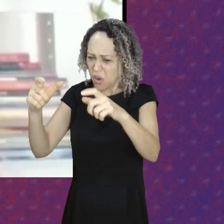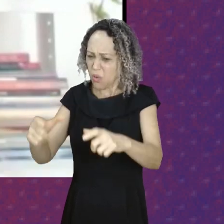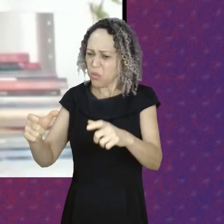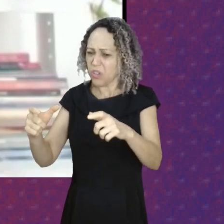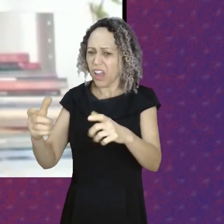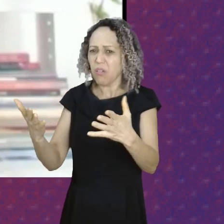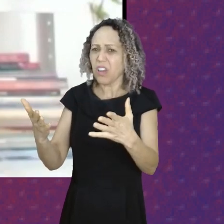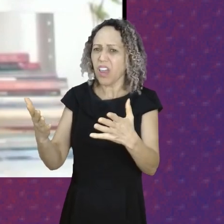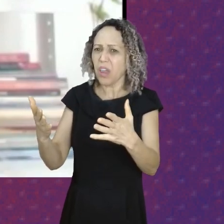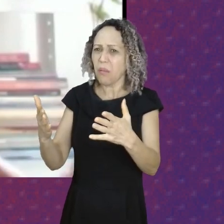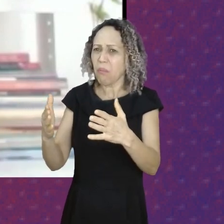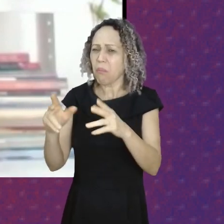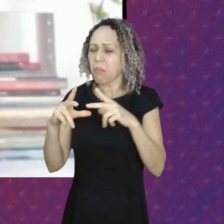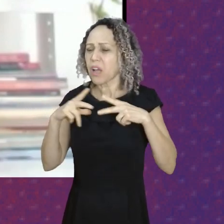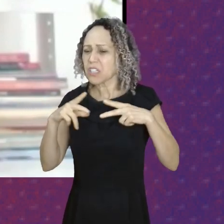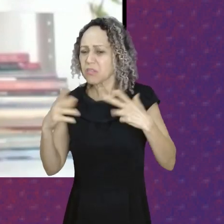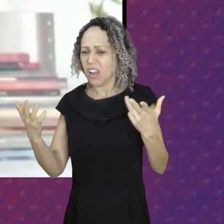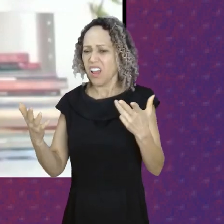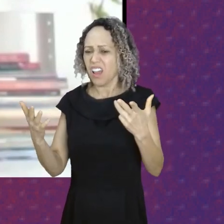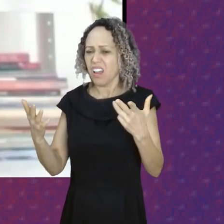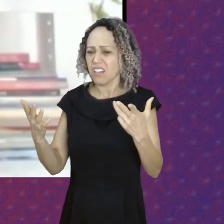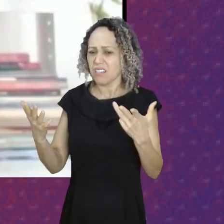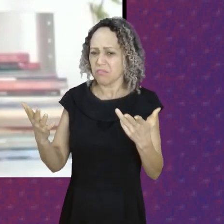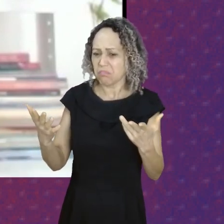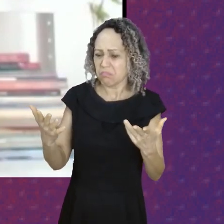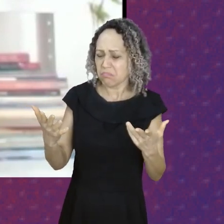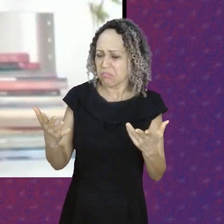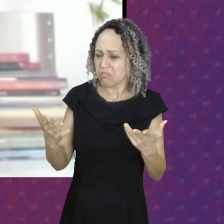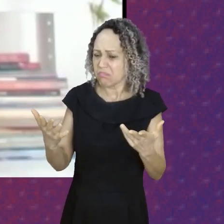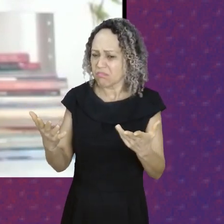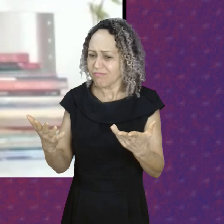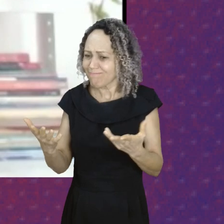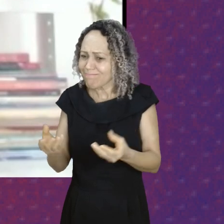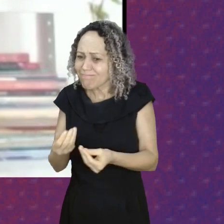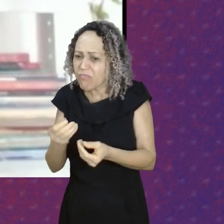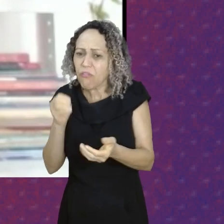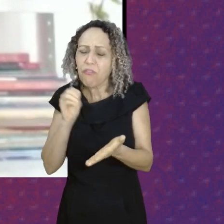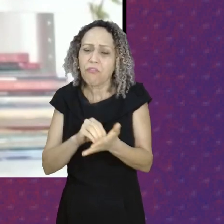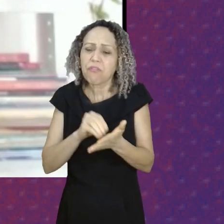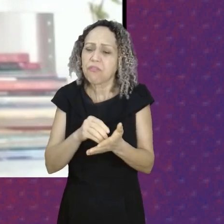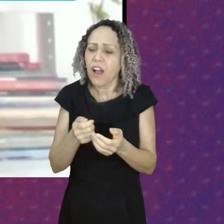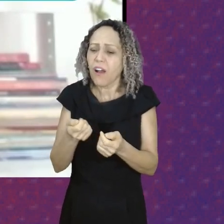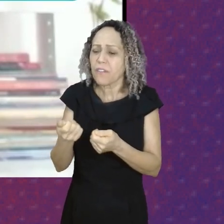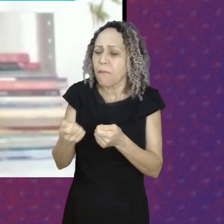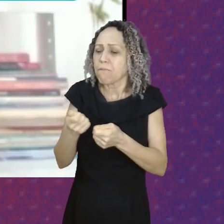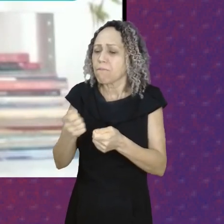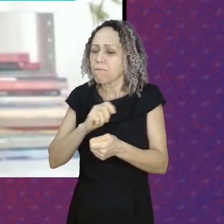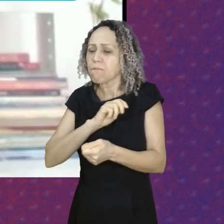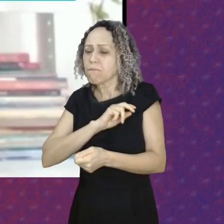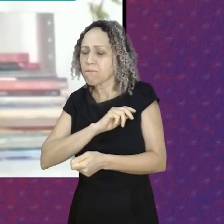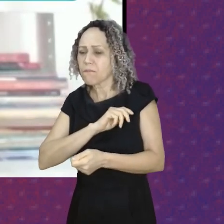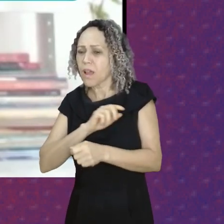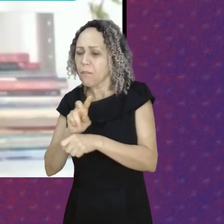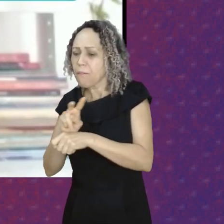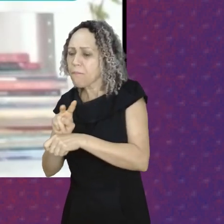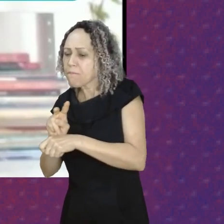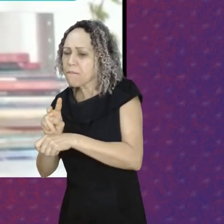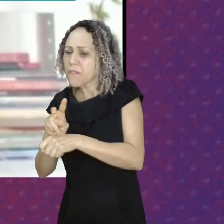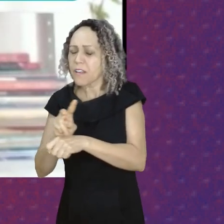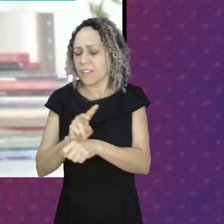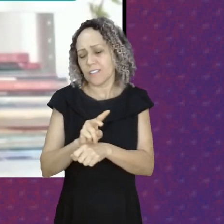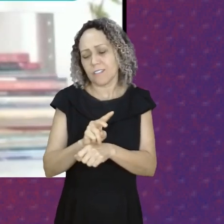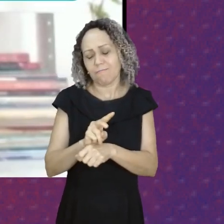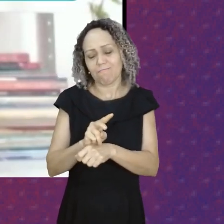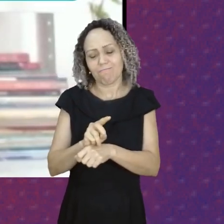E, sobretudo, com bebês, isso é fundamental. Então, isso não é proposta de política